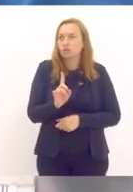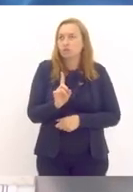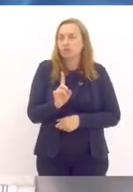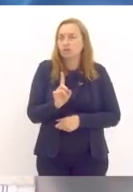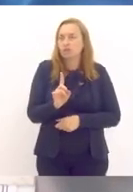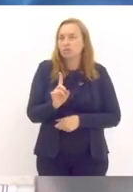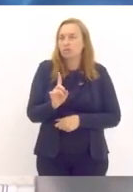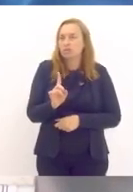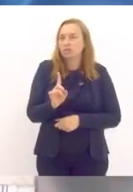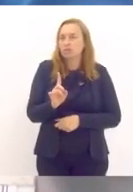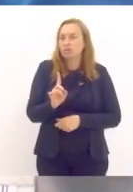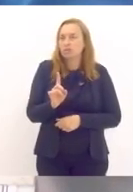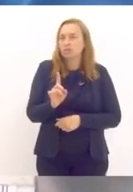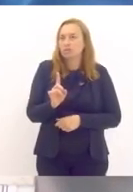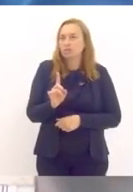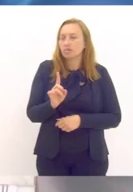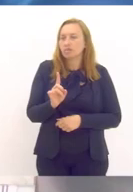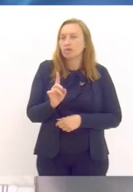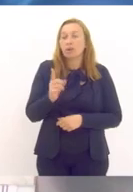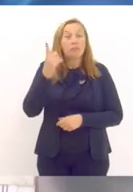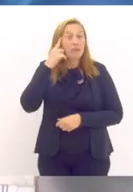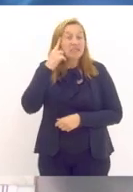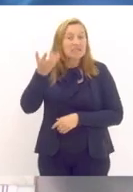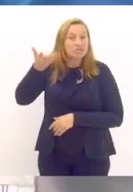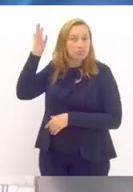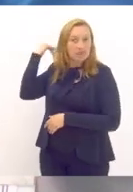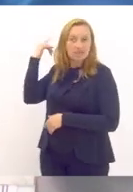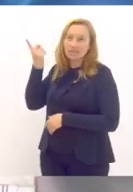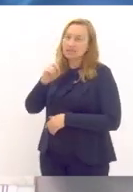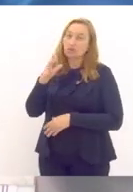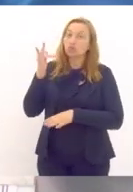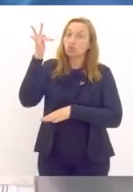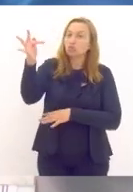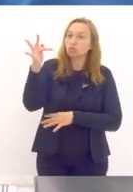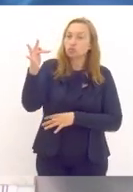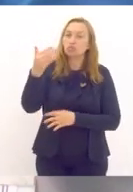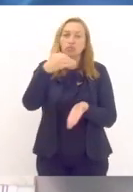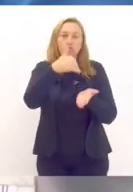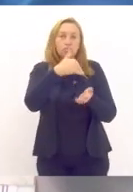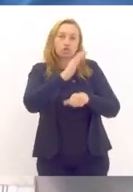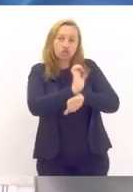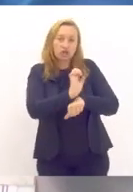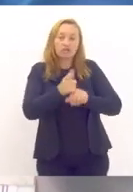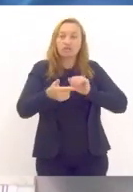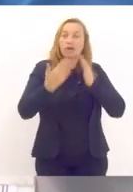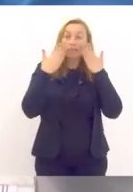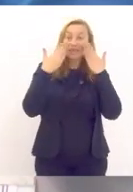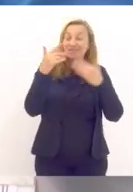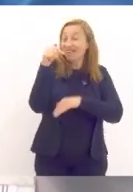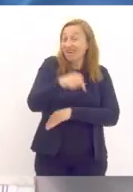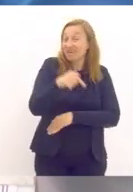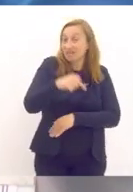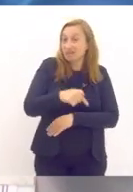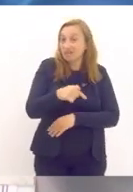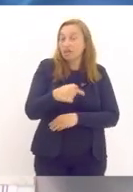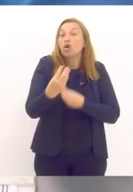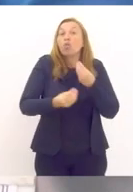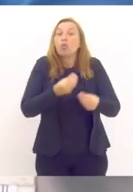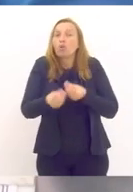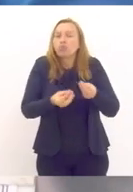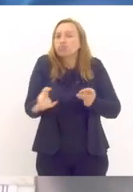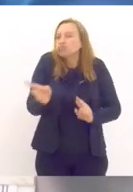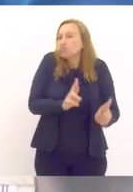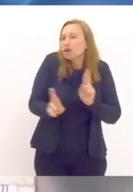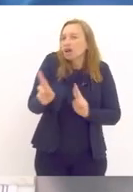prospectiva, ela é uma reunião retrospectiva. A gente vai fazer, o Estado vai nos apresentar aqui como foi a